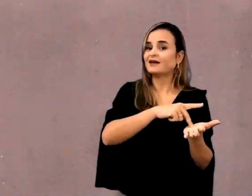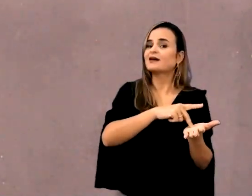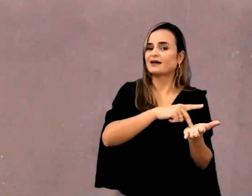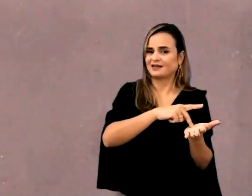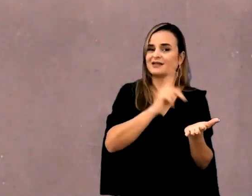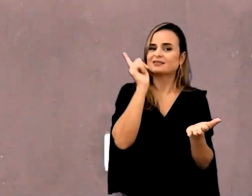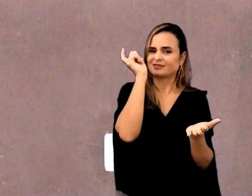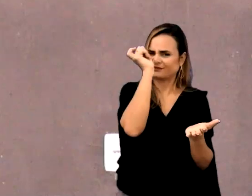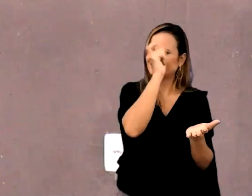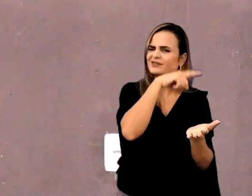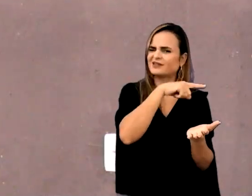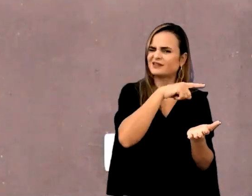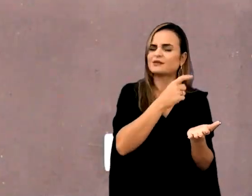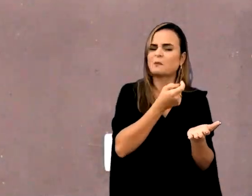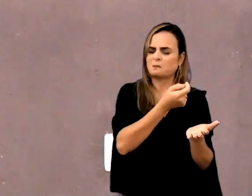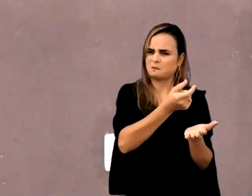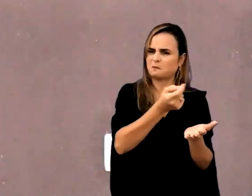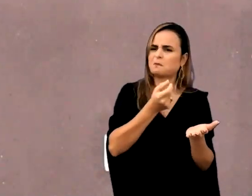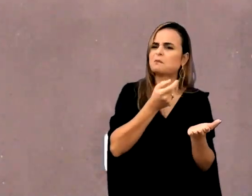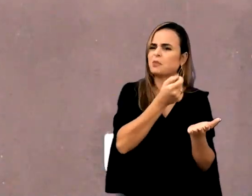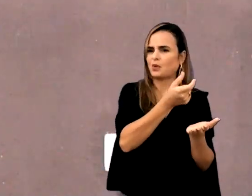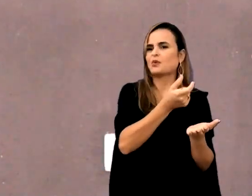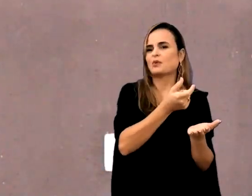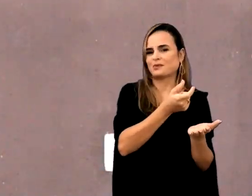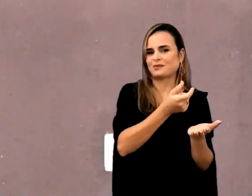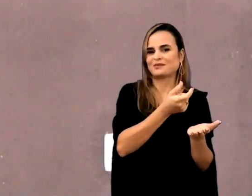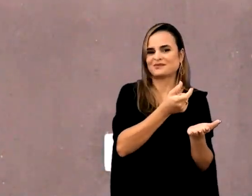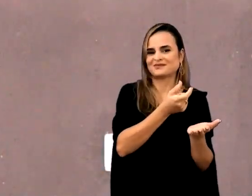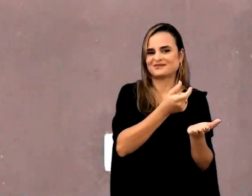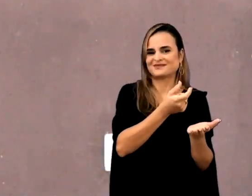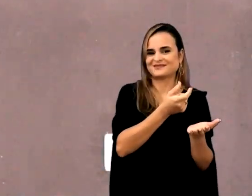estreito, e poucos entrarão por ele.